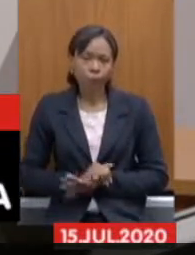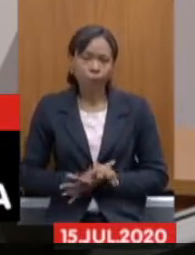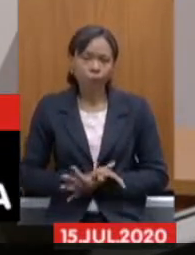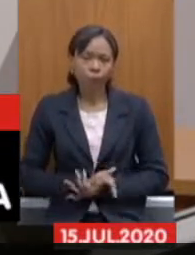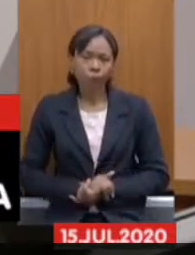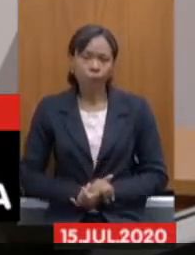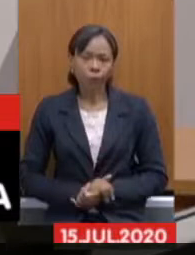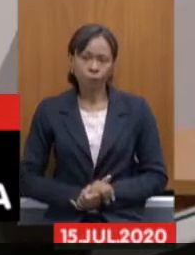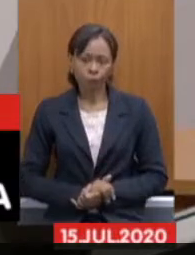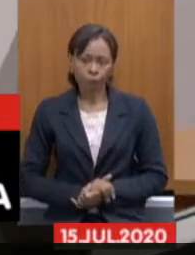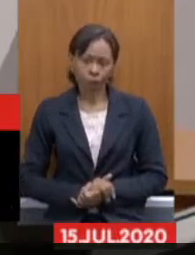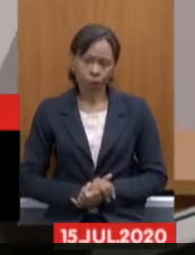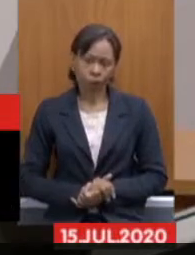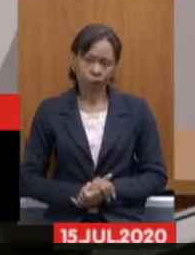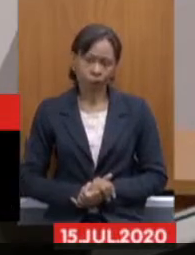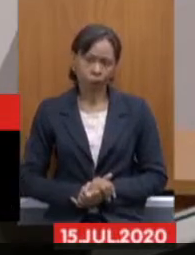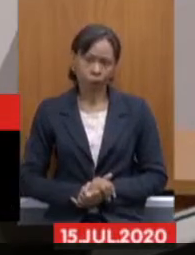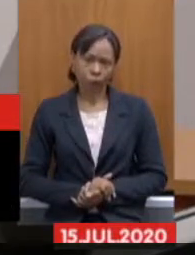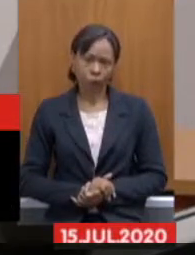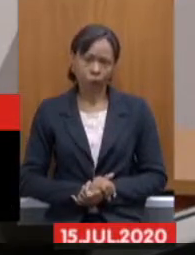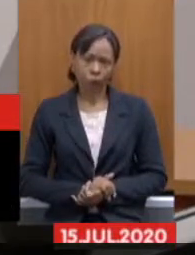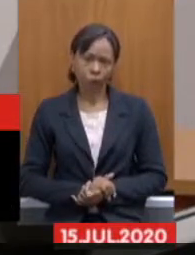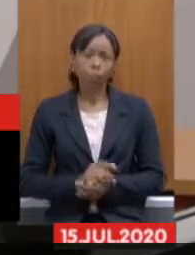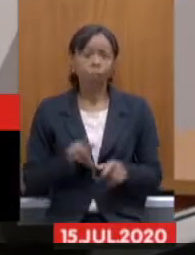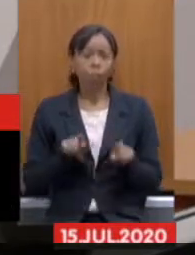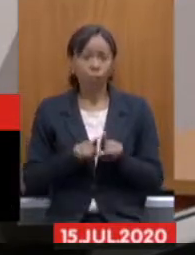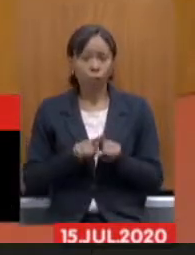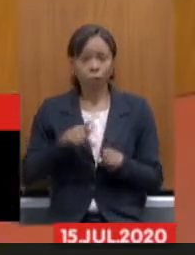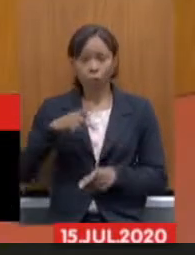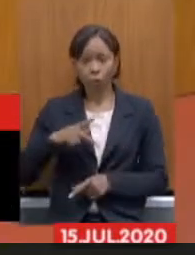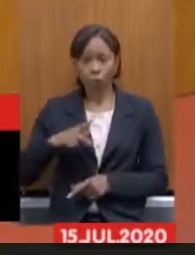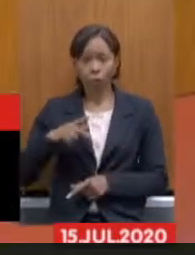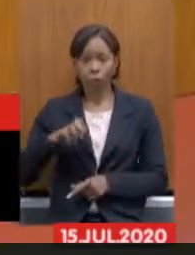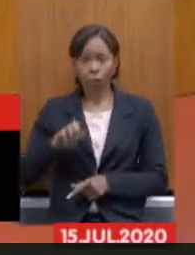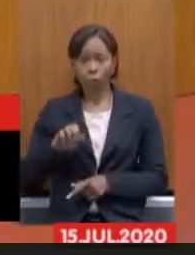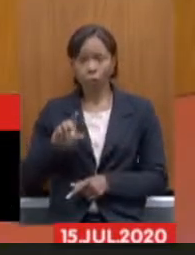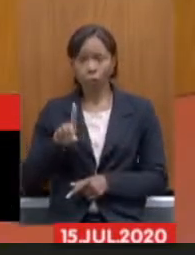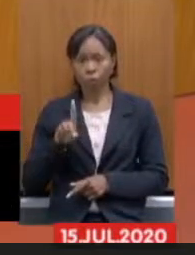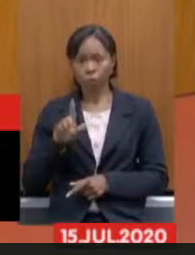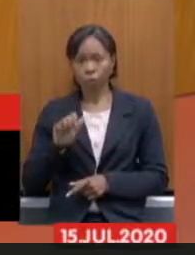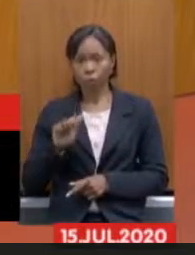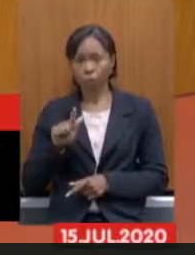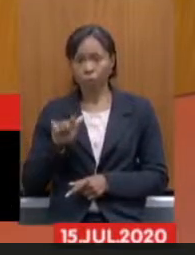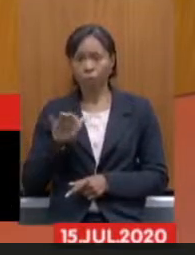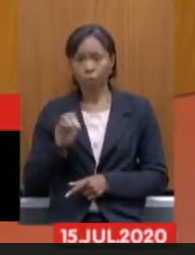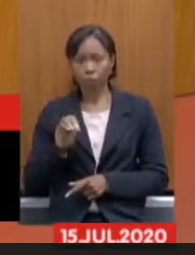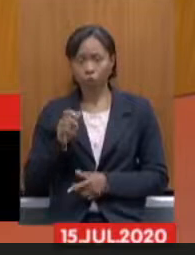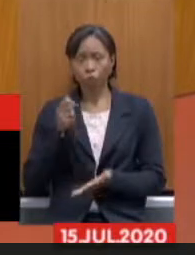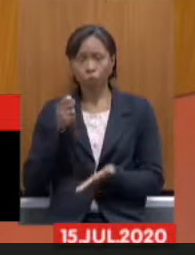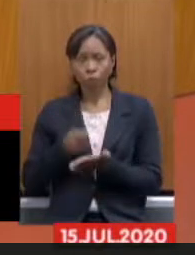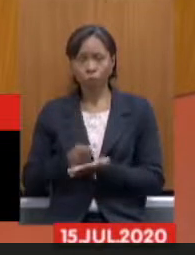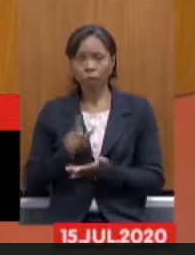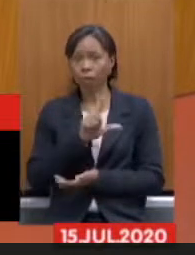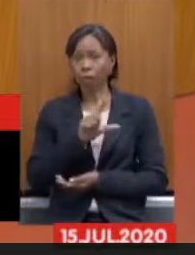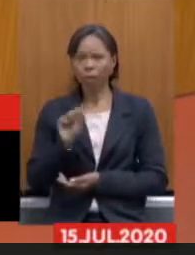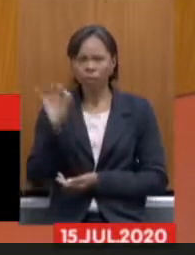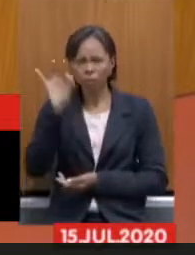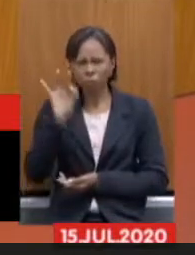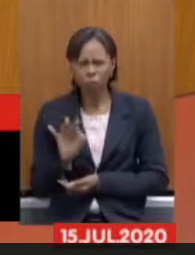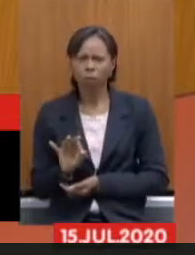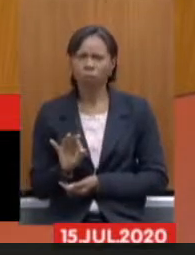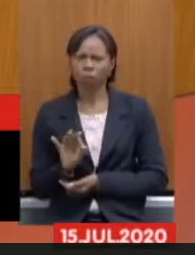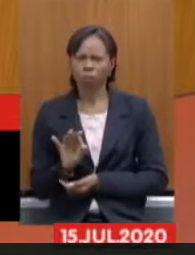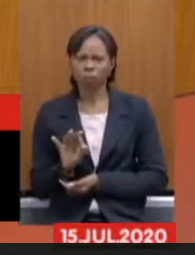ah e põe o final aqui o pedágio quer dizer o pedágio de 100 porcento isso é